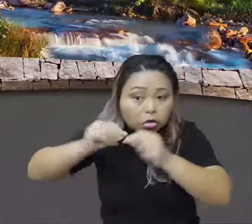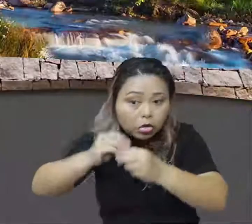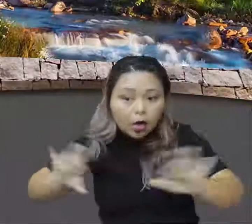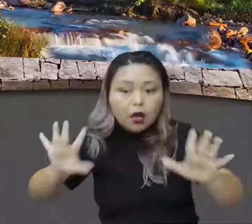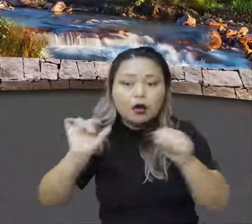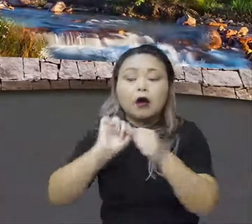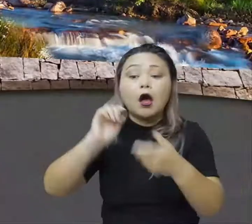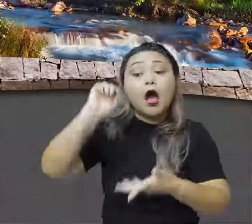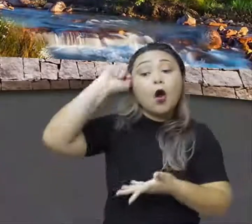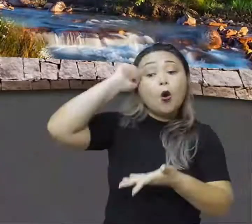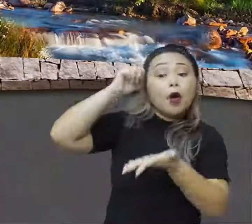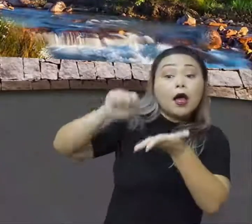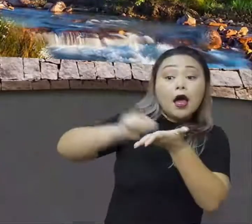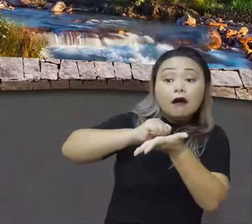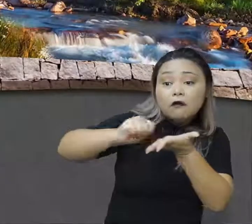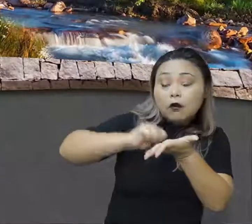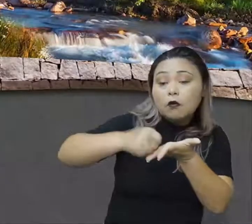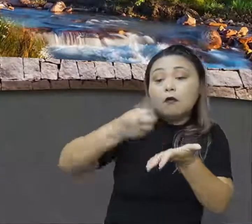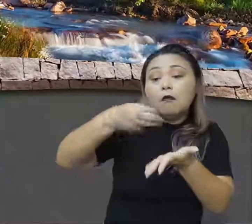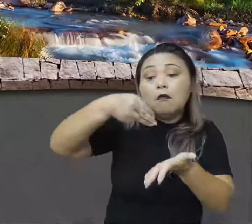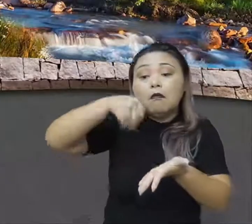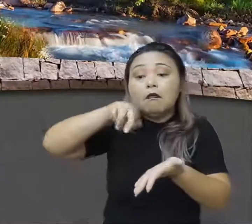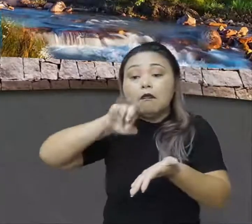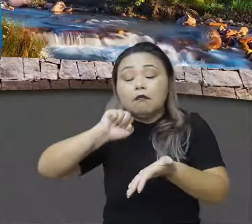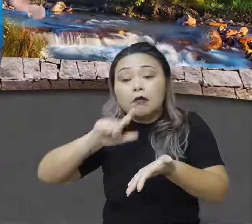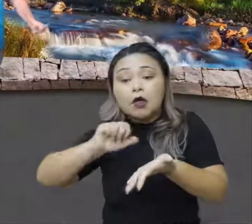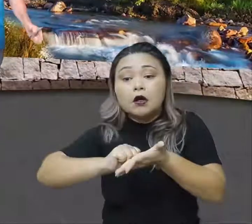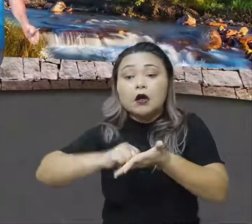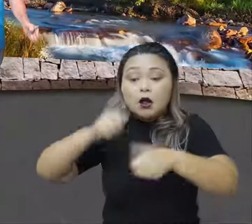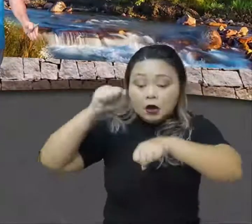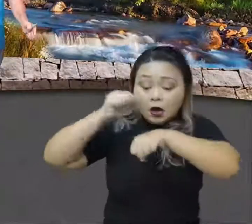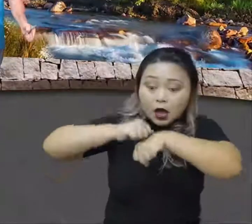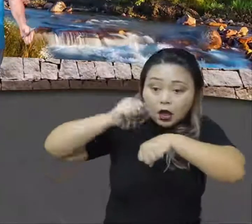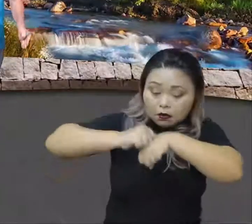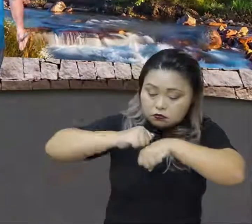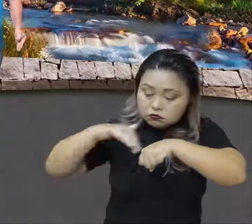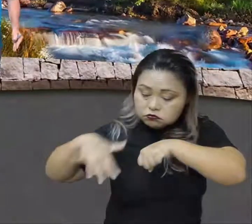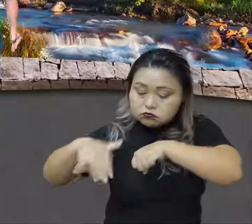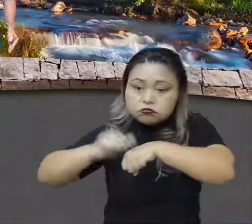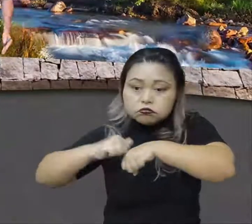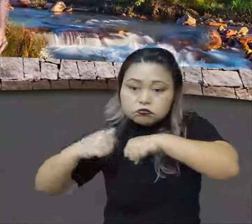O carvão mineral é uma rocha sedimentar